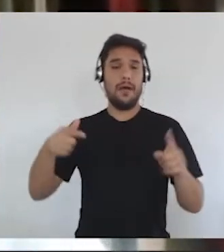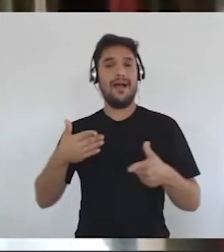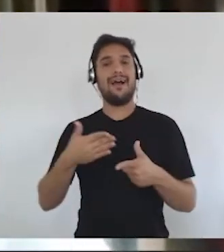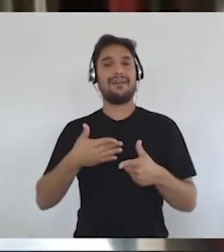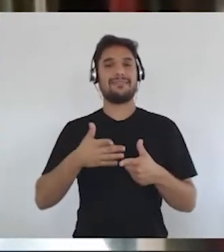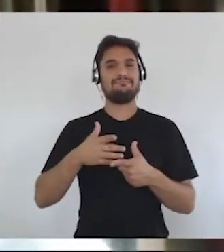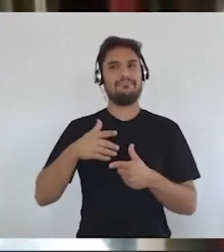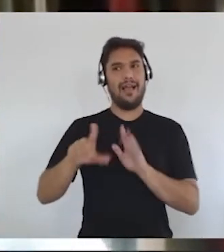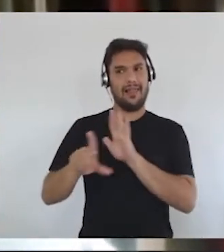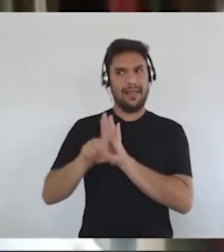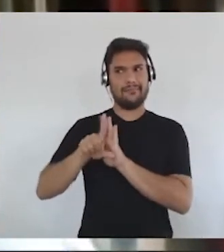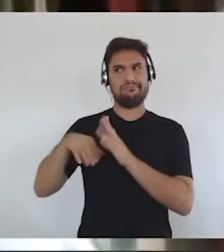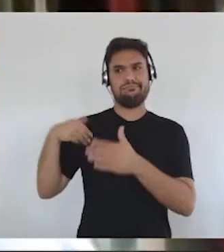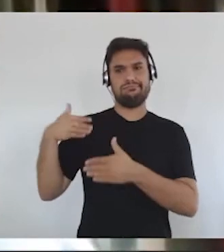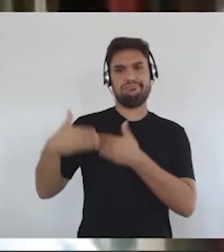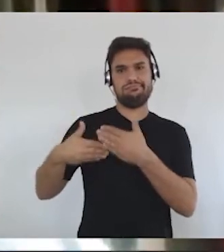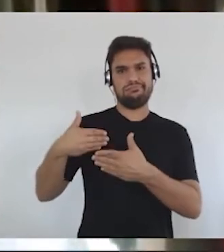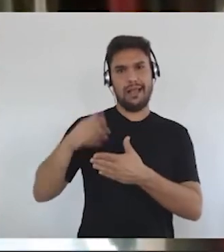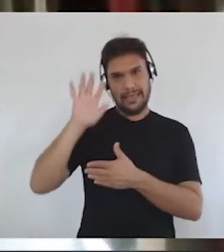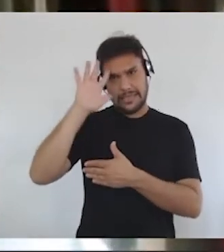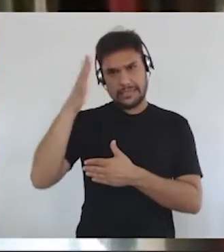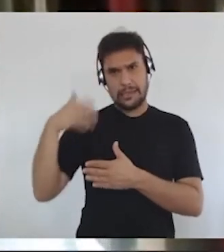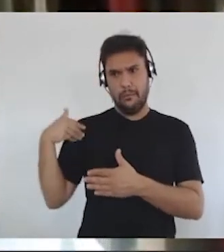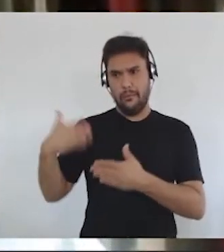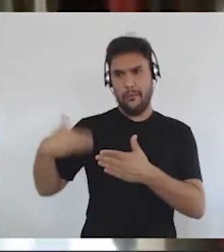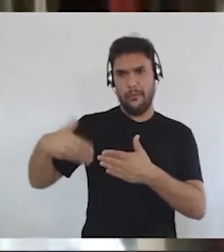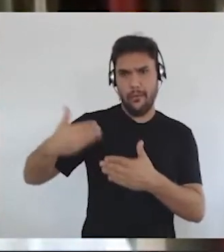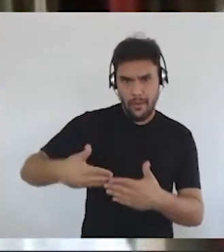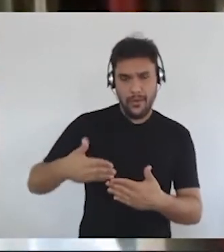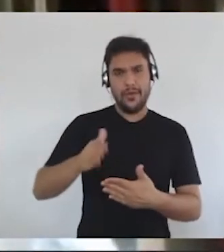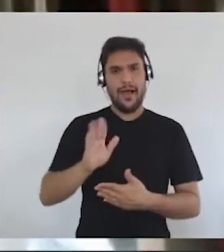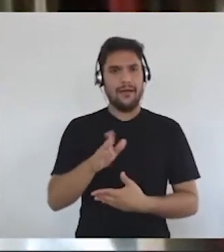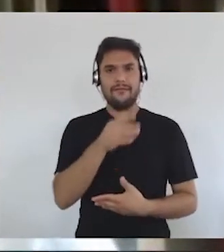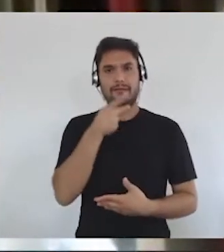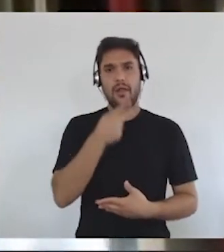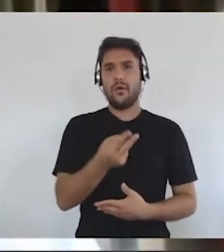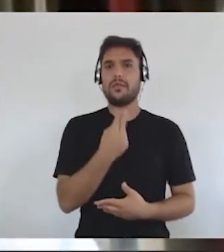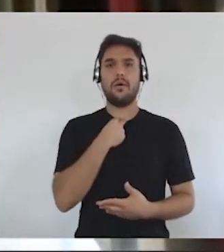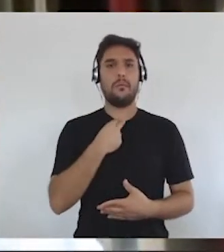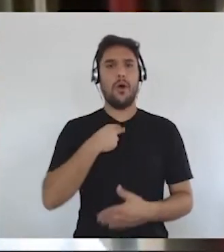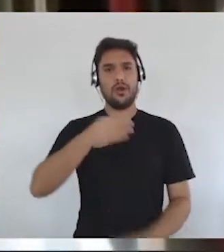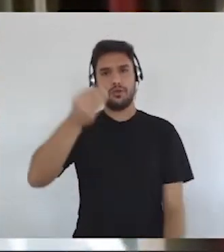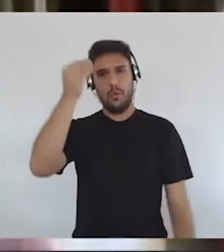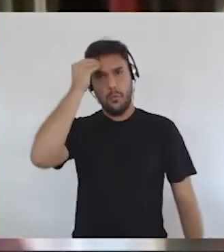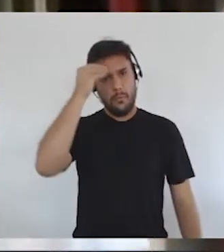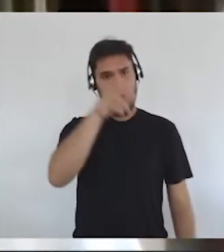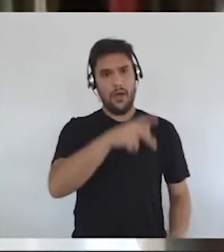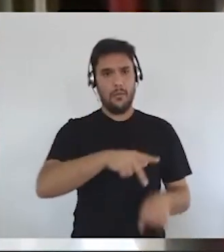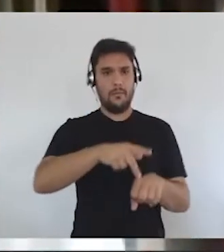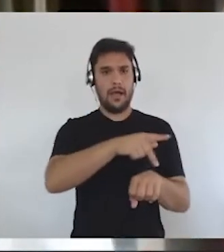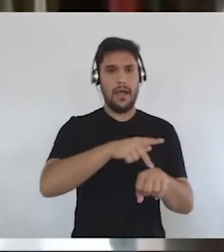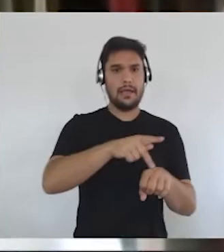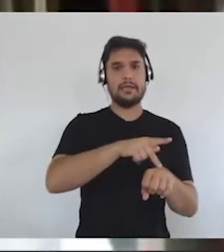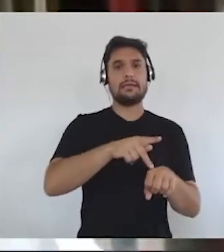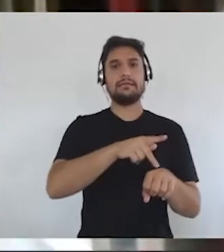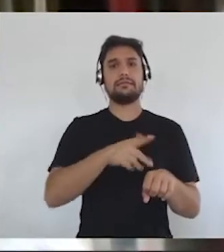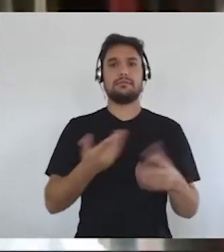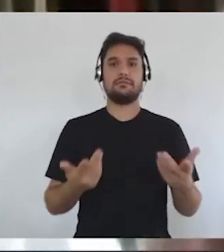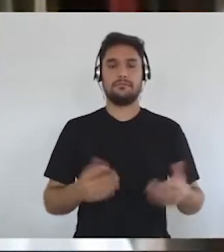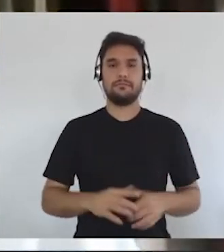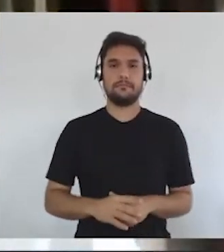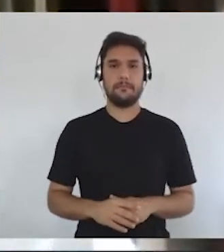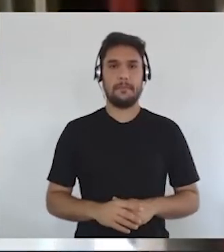tem sido bem firme no sentido de também na Suprema Corte que não se pode responsabilizar um Estado parem non habet